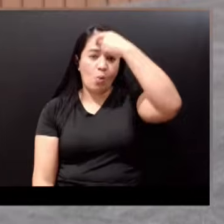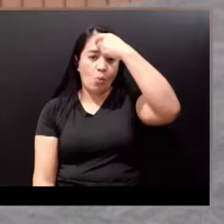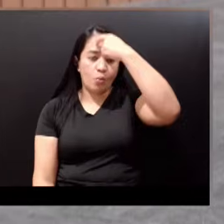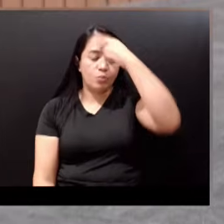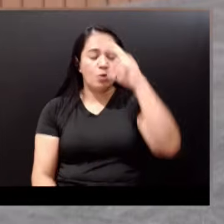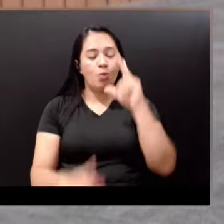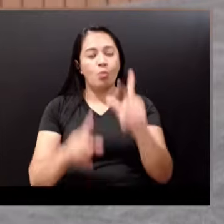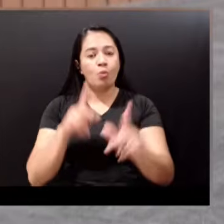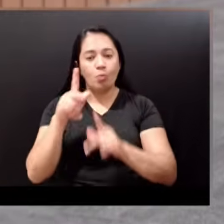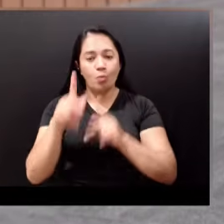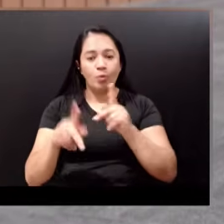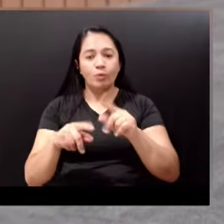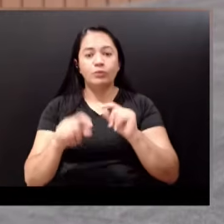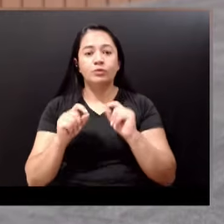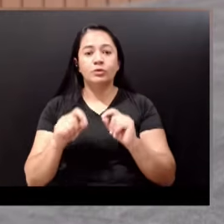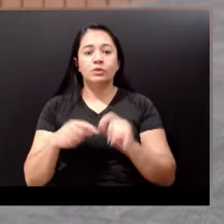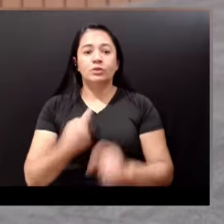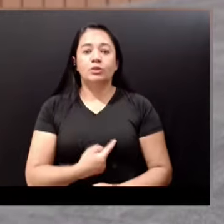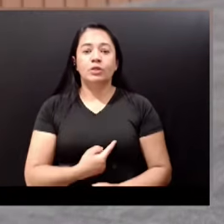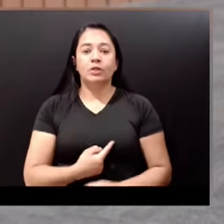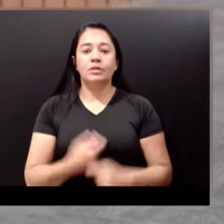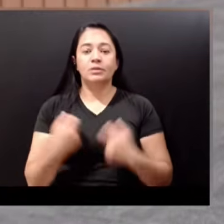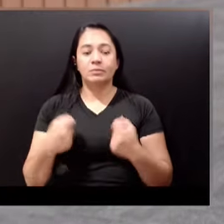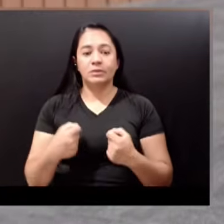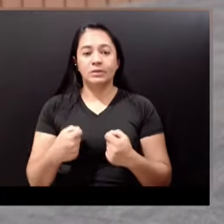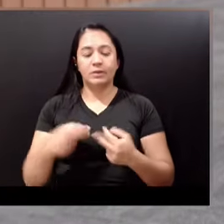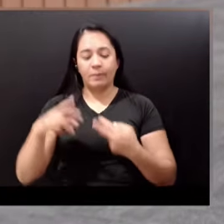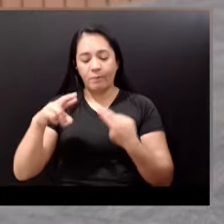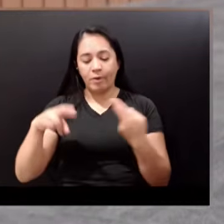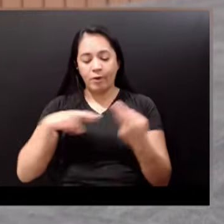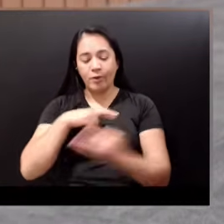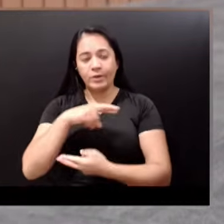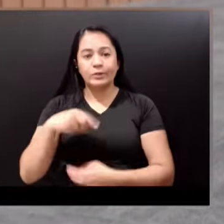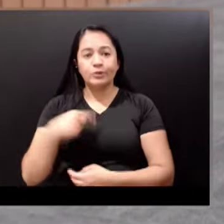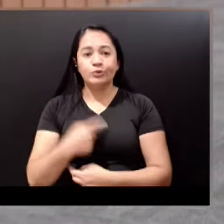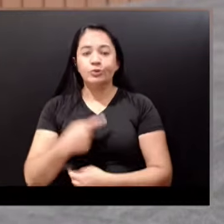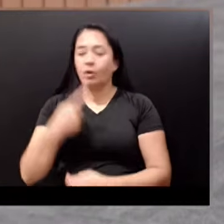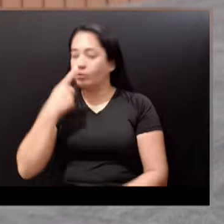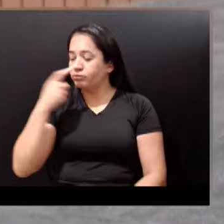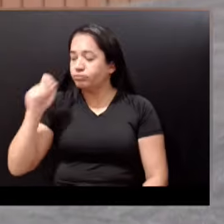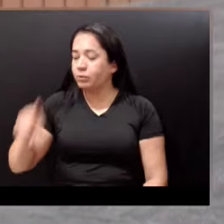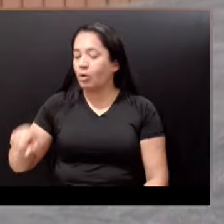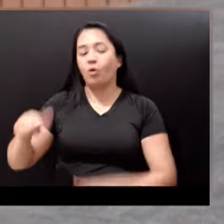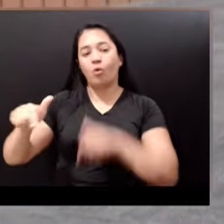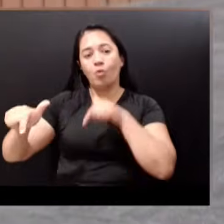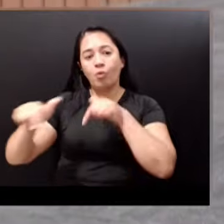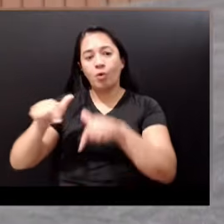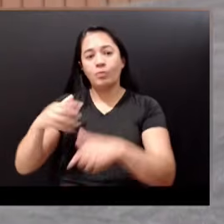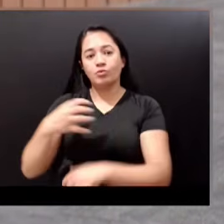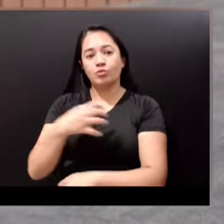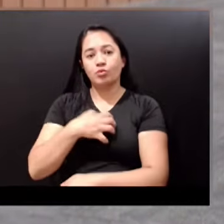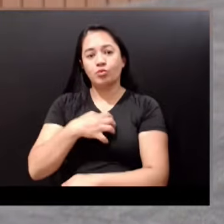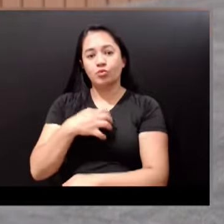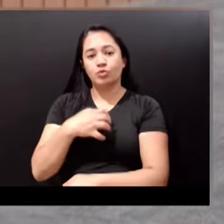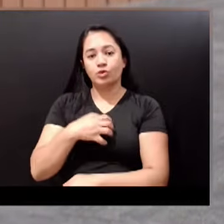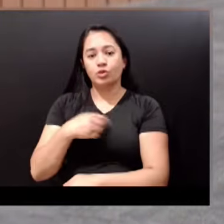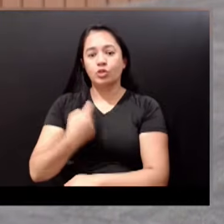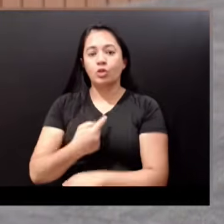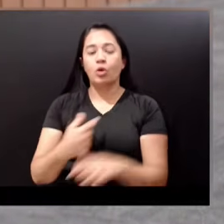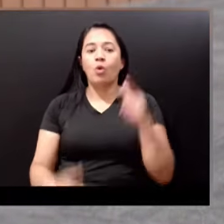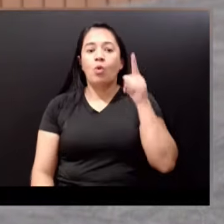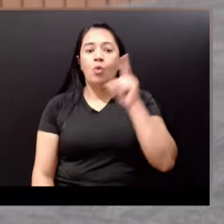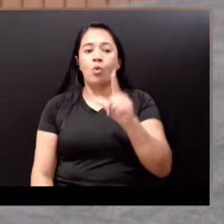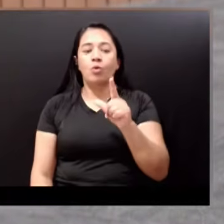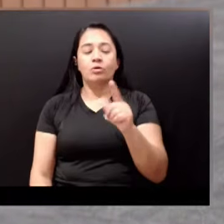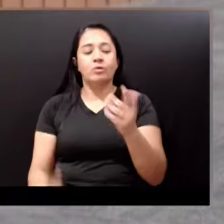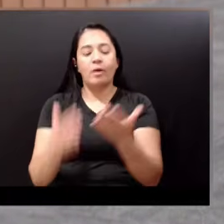a gente tem que reciclar nosso resíduo, a gente tem que trabalhar de uma maneira a que a gente possa separar